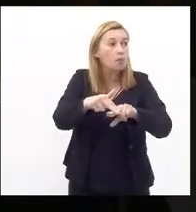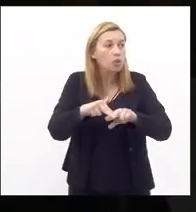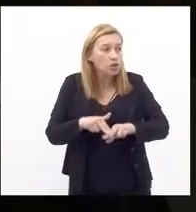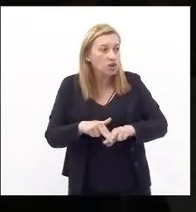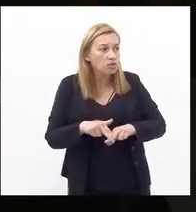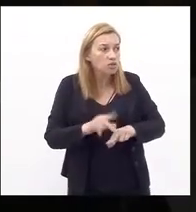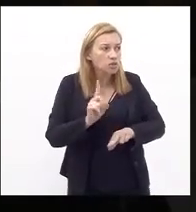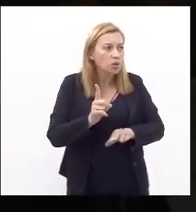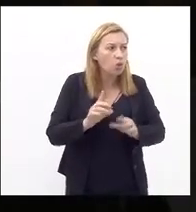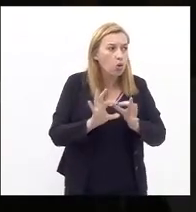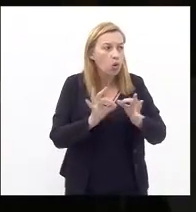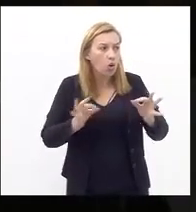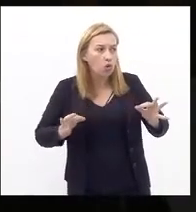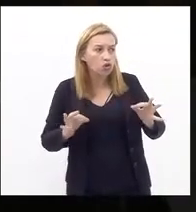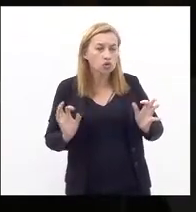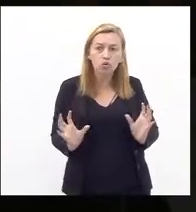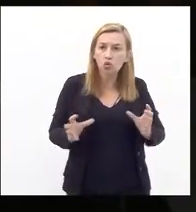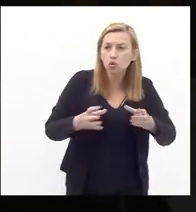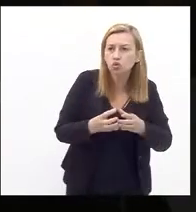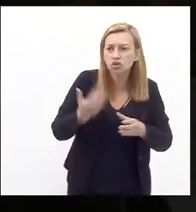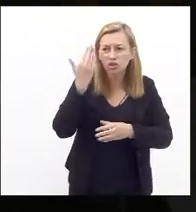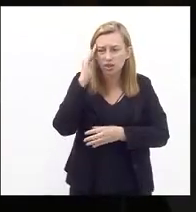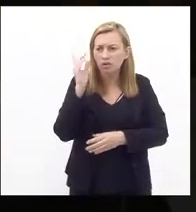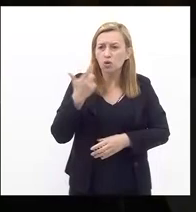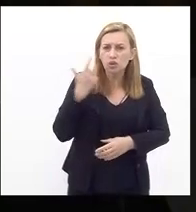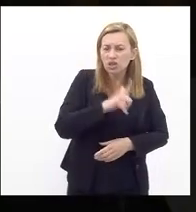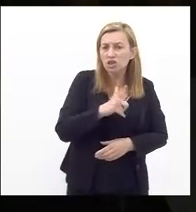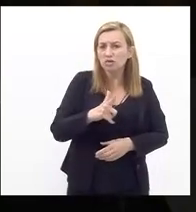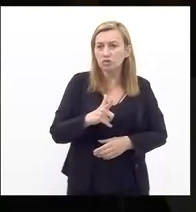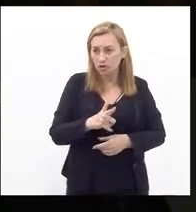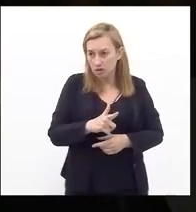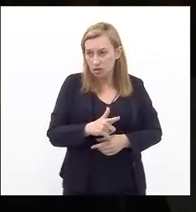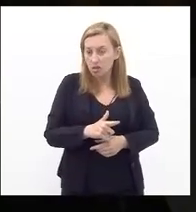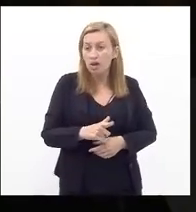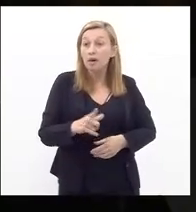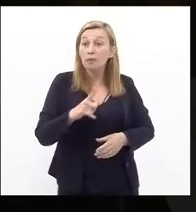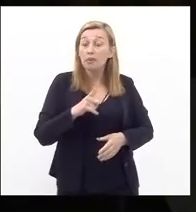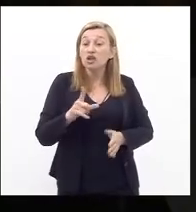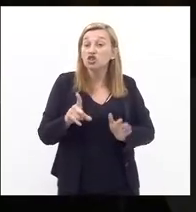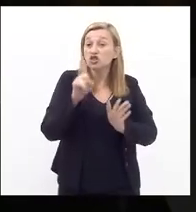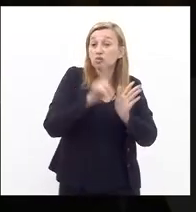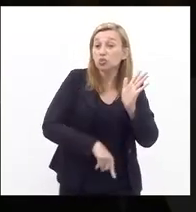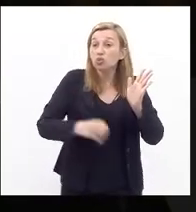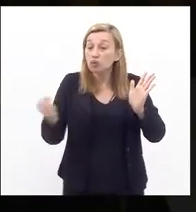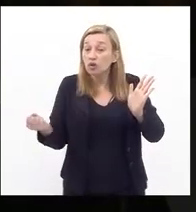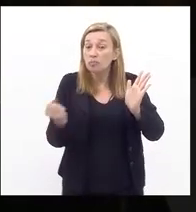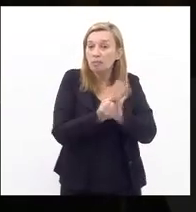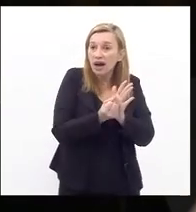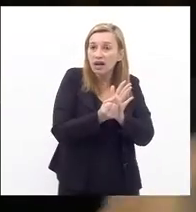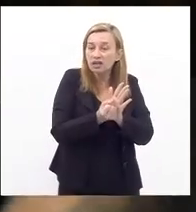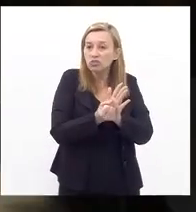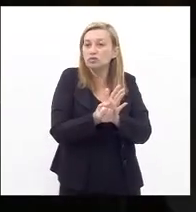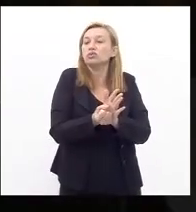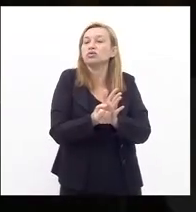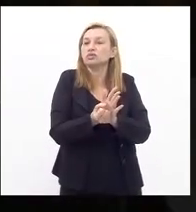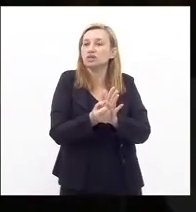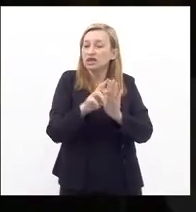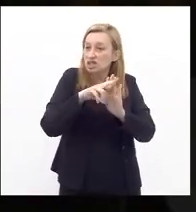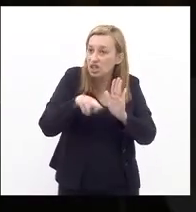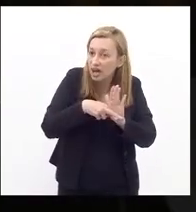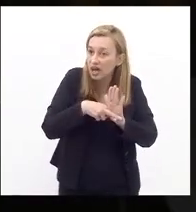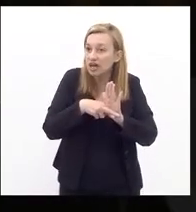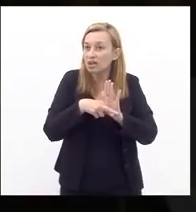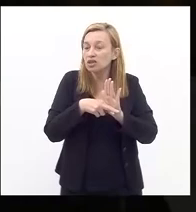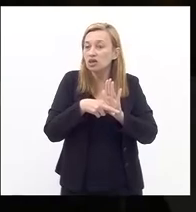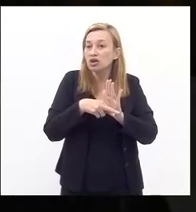e não obstante conjunto de entendimento que a gente conseguiu chegar para diminuir o impacto destas medidas Os